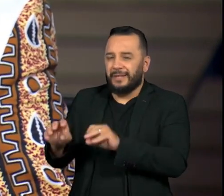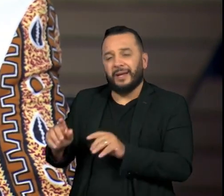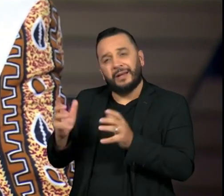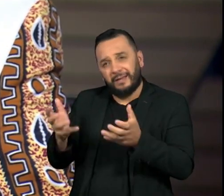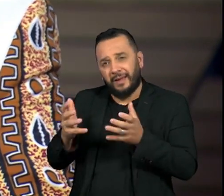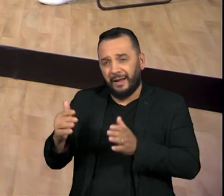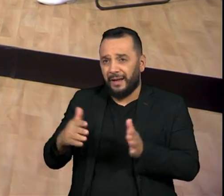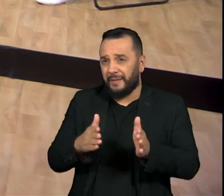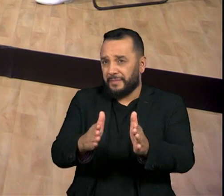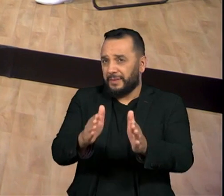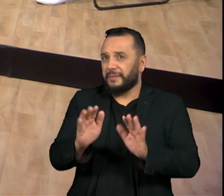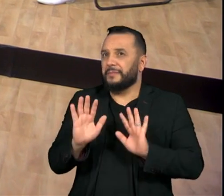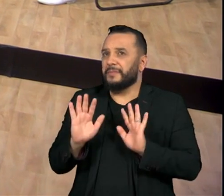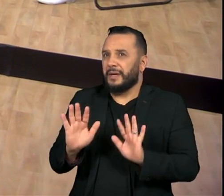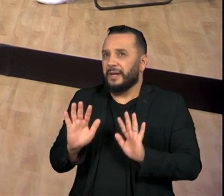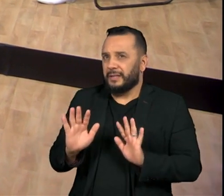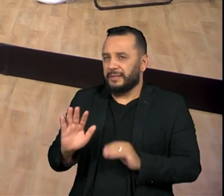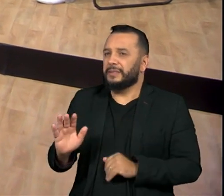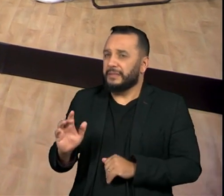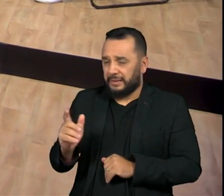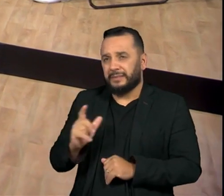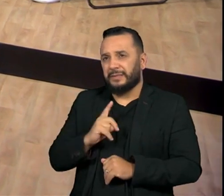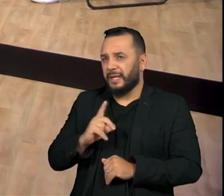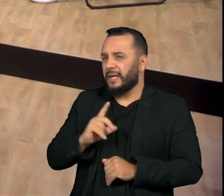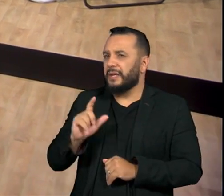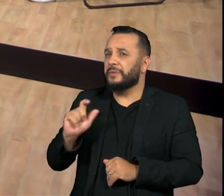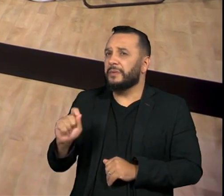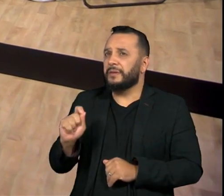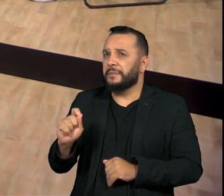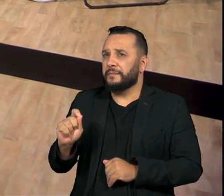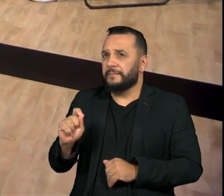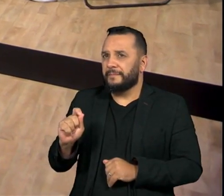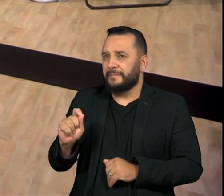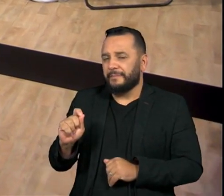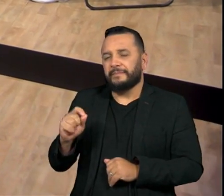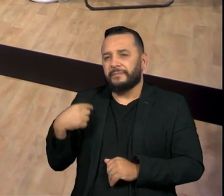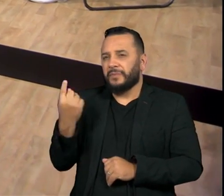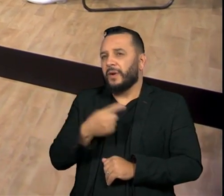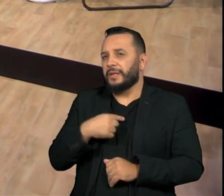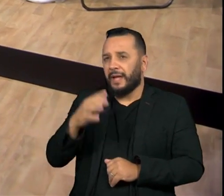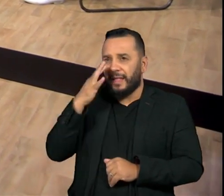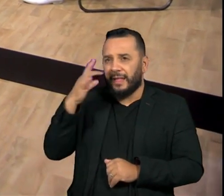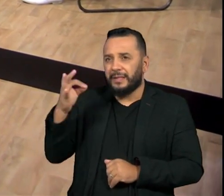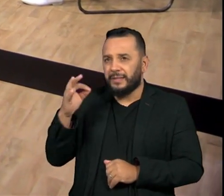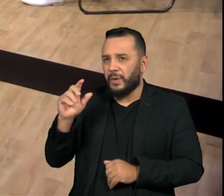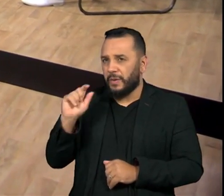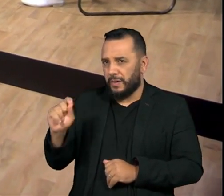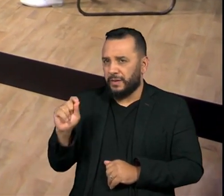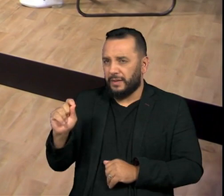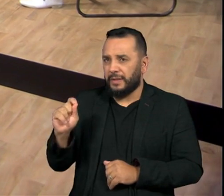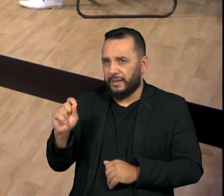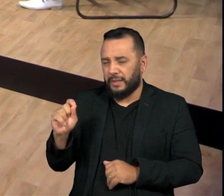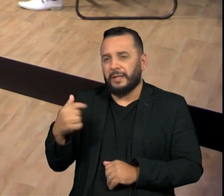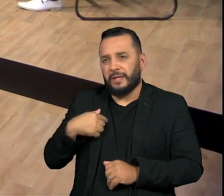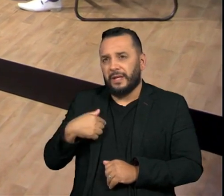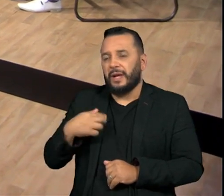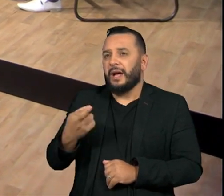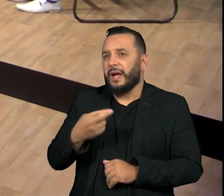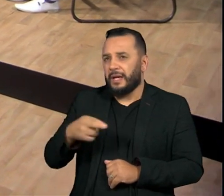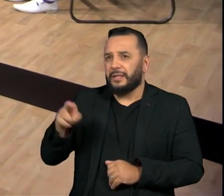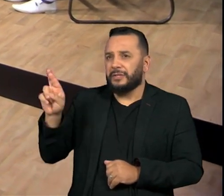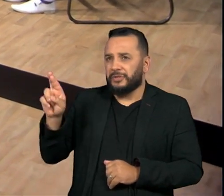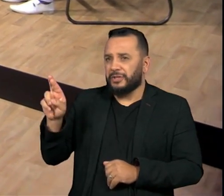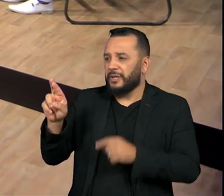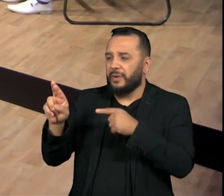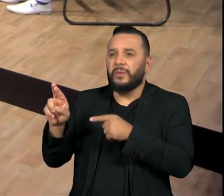caminho. Eu penso, tem um componente central que nós precisamos marcar, que é devolver a religião para o